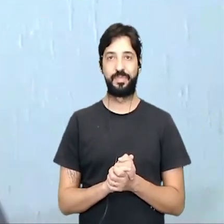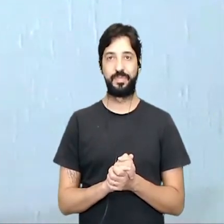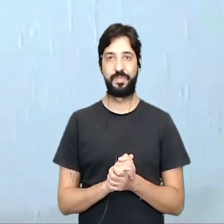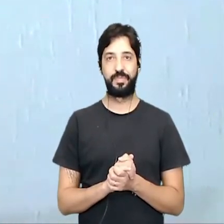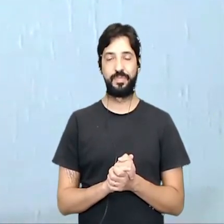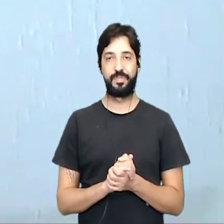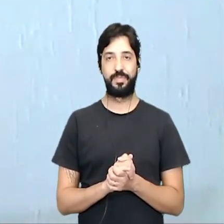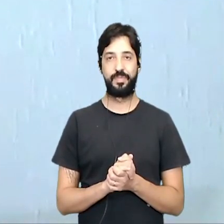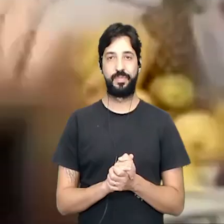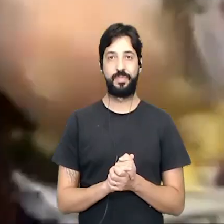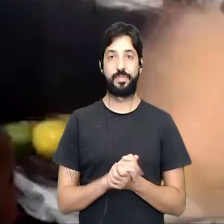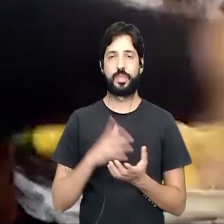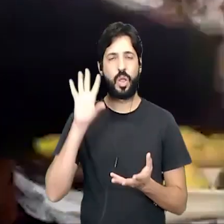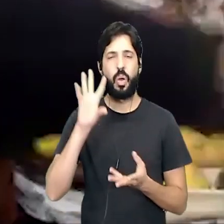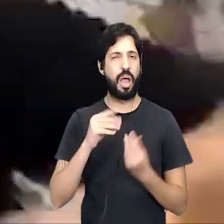hora.